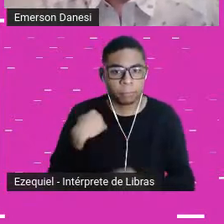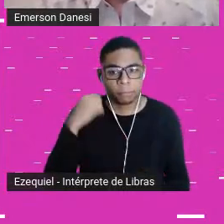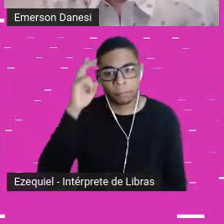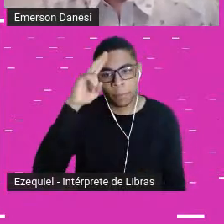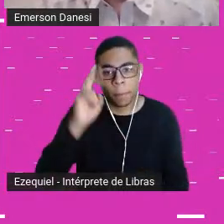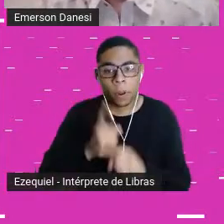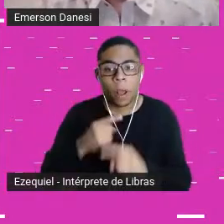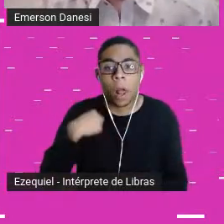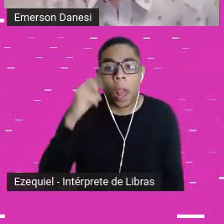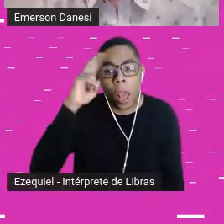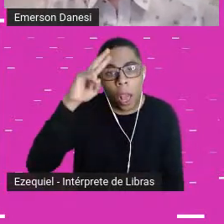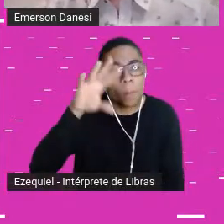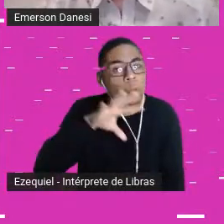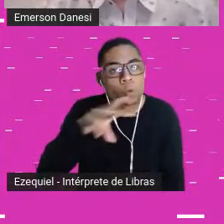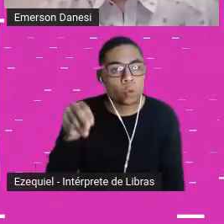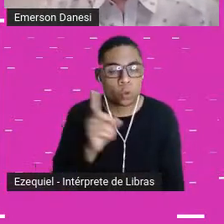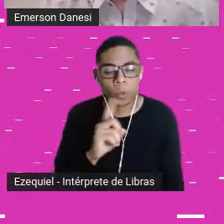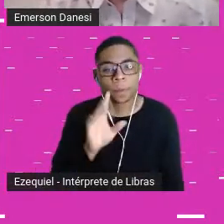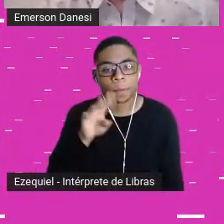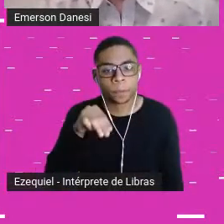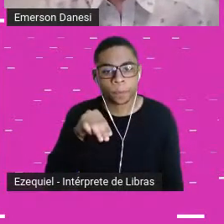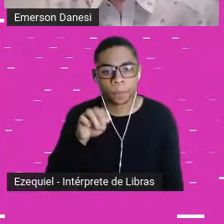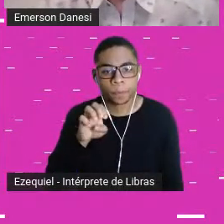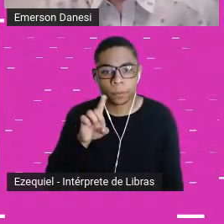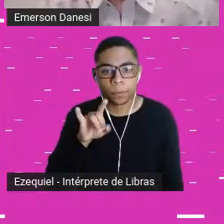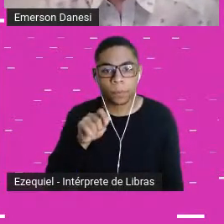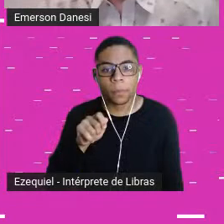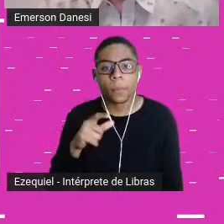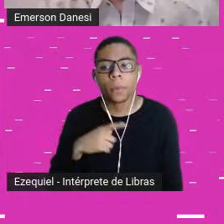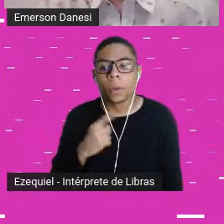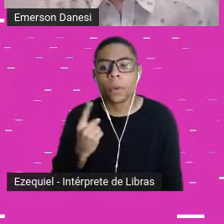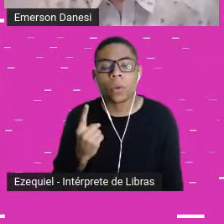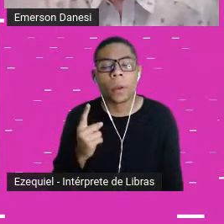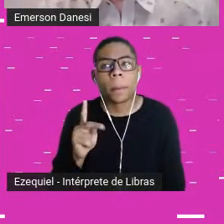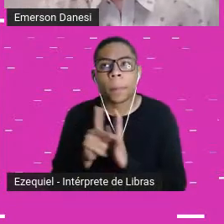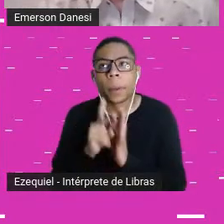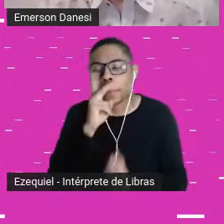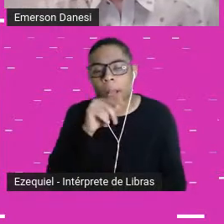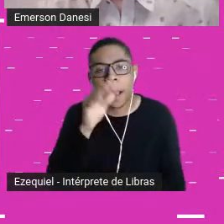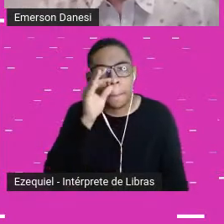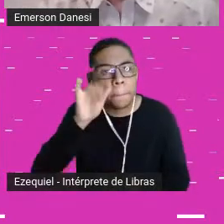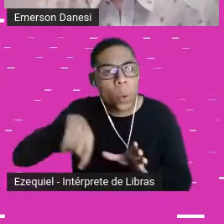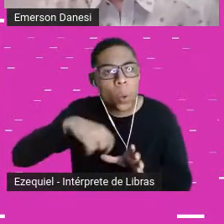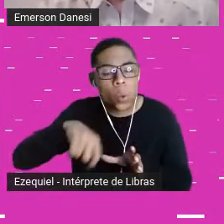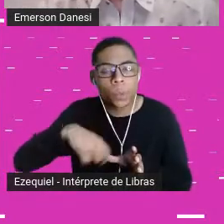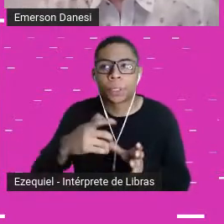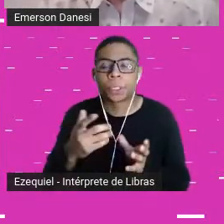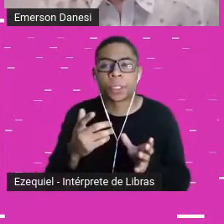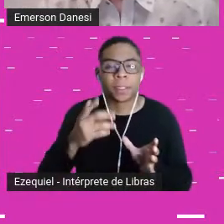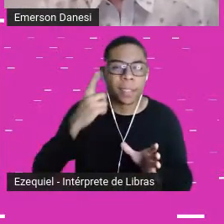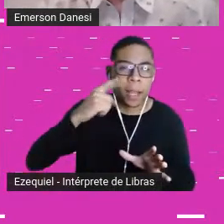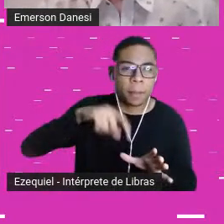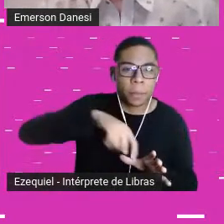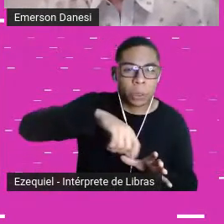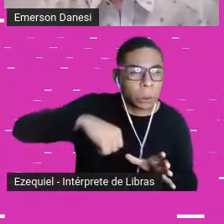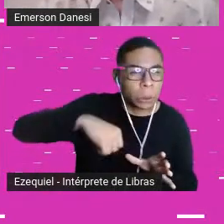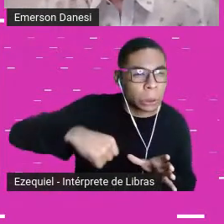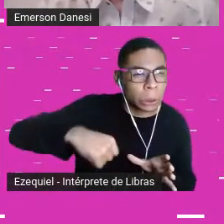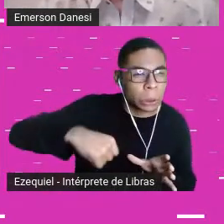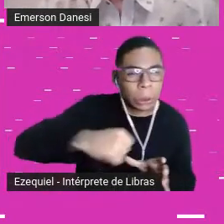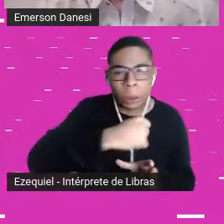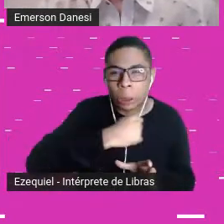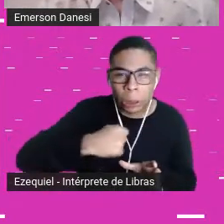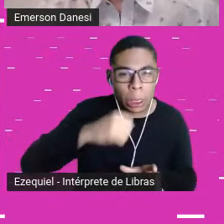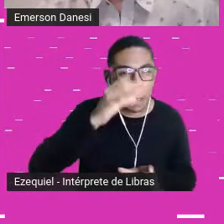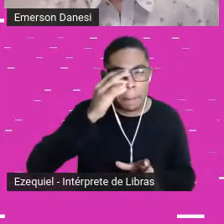mas a Medeia, ela tinha uma coisa de uma bruxa mesmo, de uma mulher que